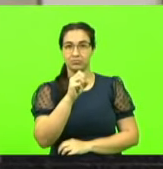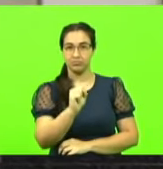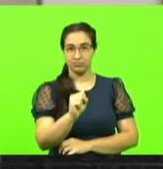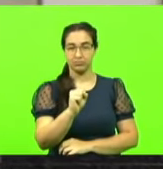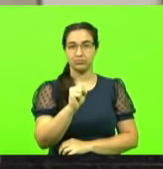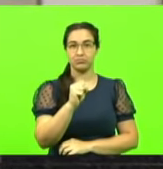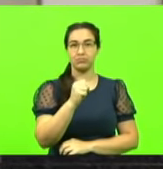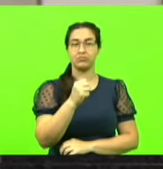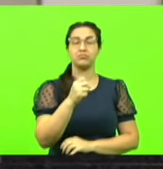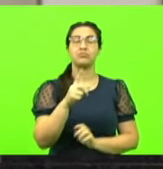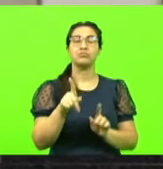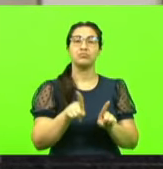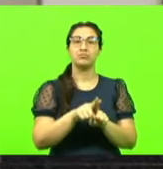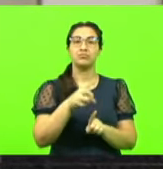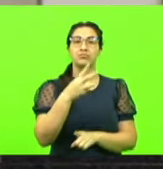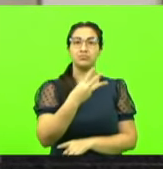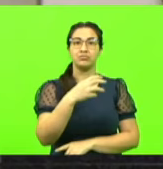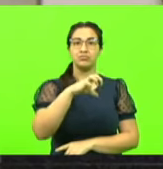328.0/2021 e PL